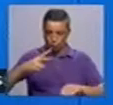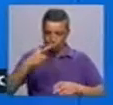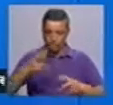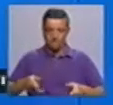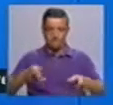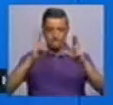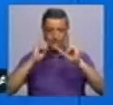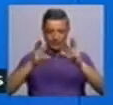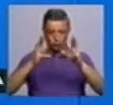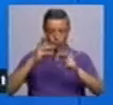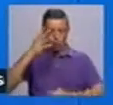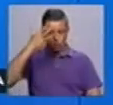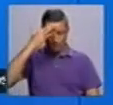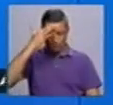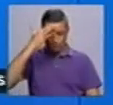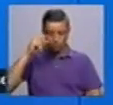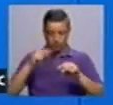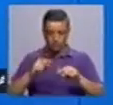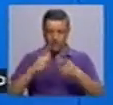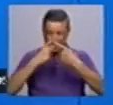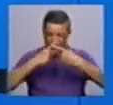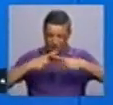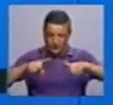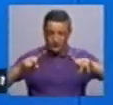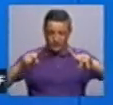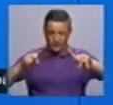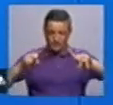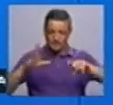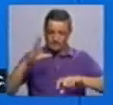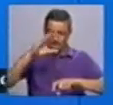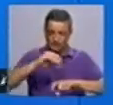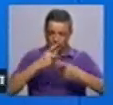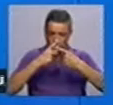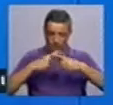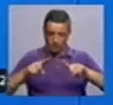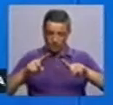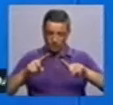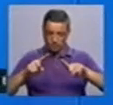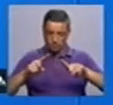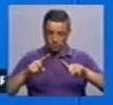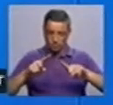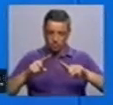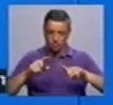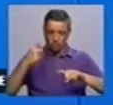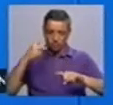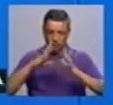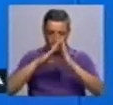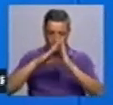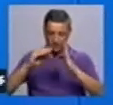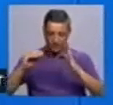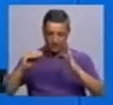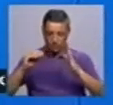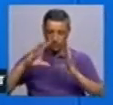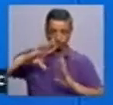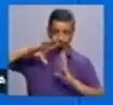entre estes dois números, cria de facto uma tensão difícil, cada vez mais difícil de conciliar com aquilo que se chama o modelo padrão do